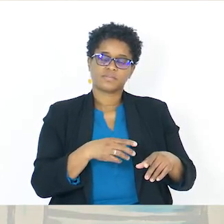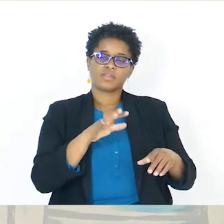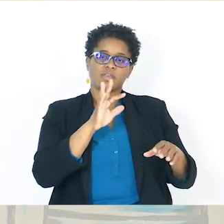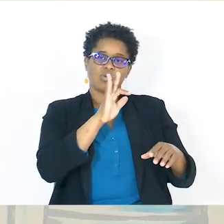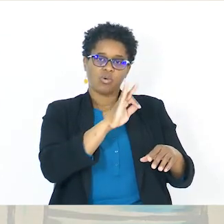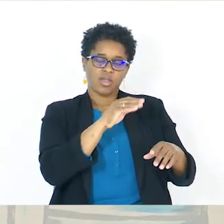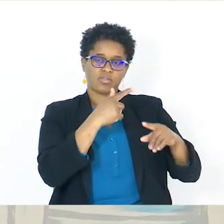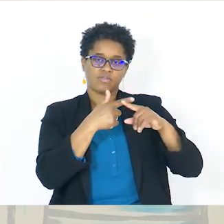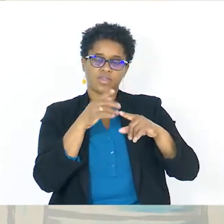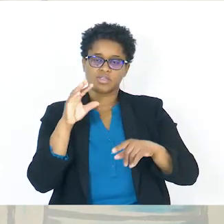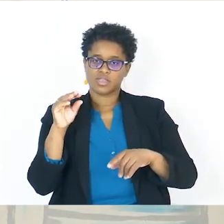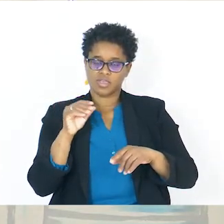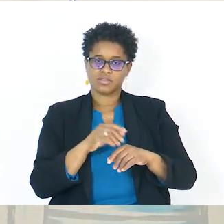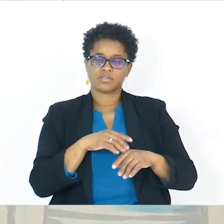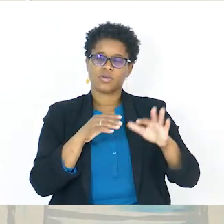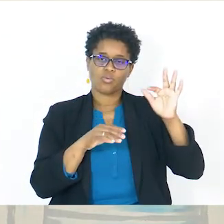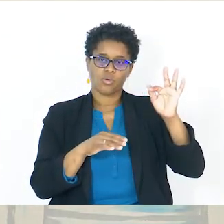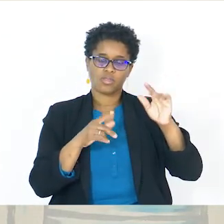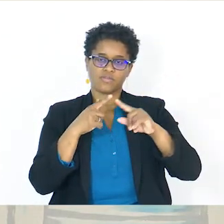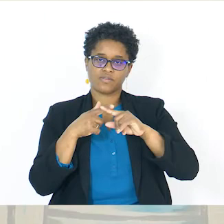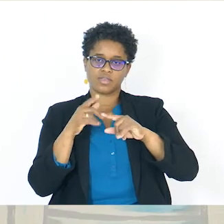também quádruplo de 10.